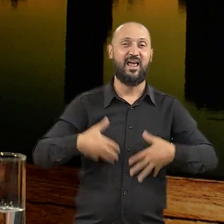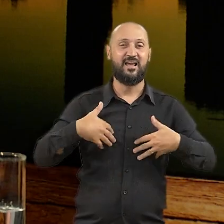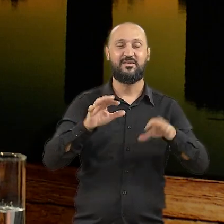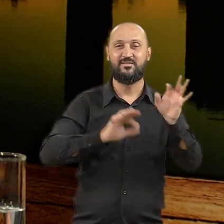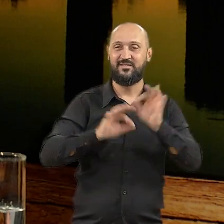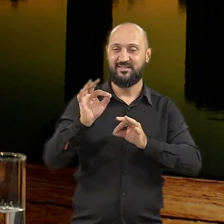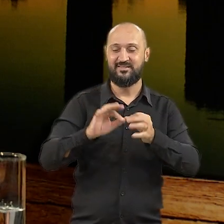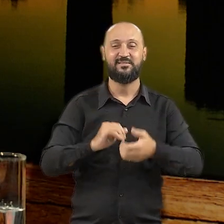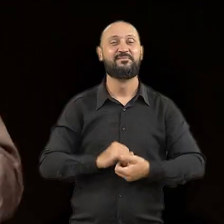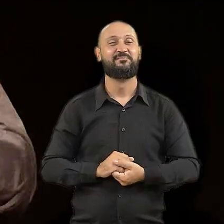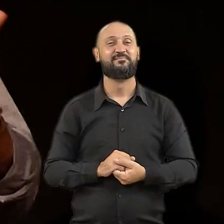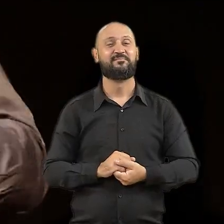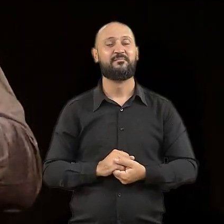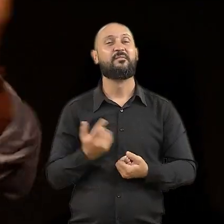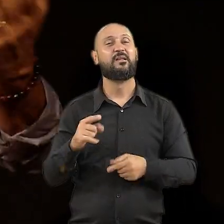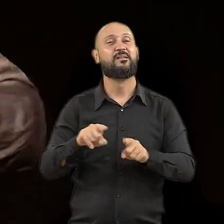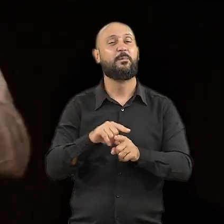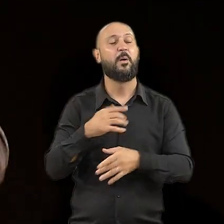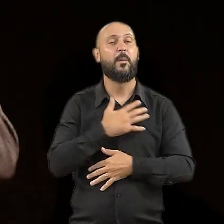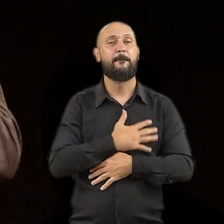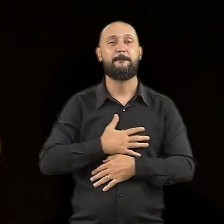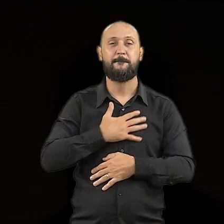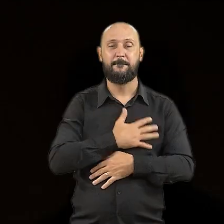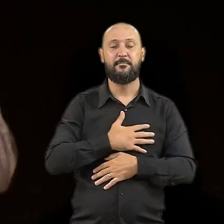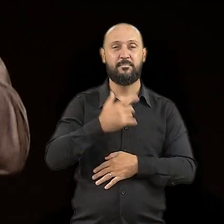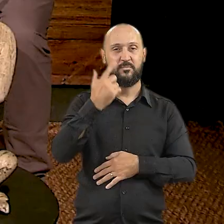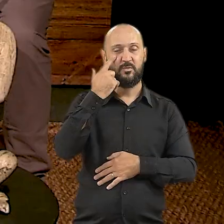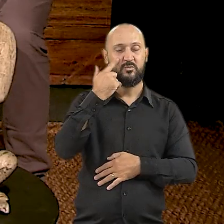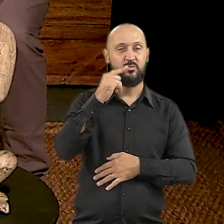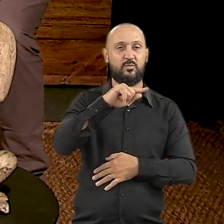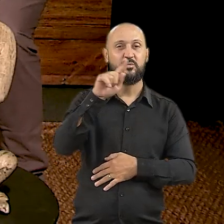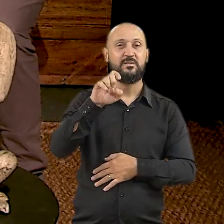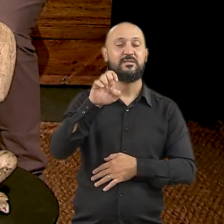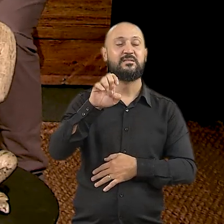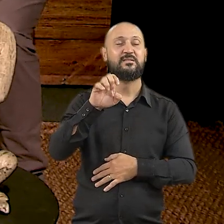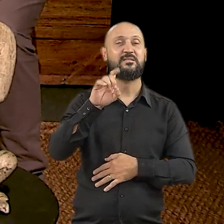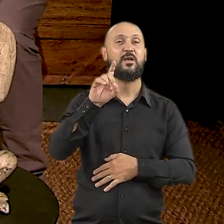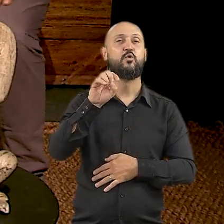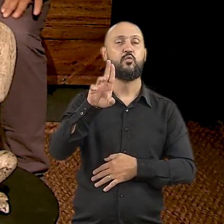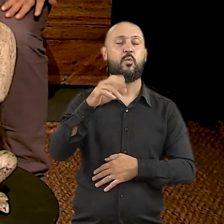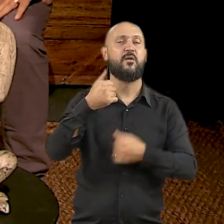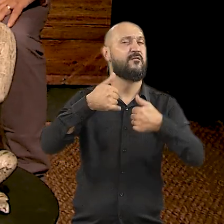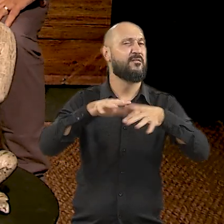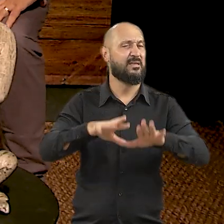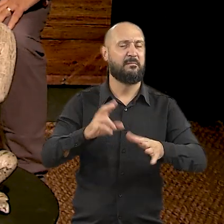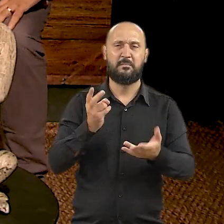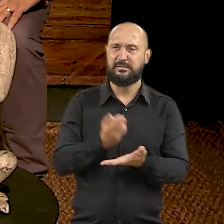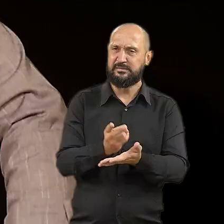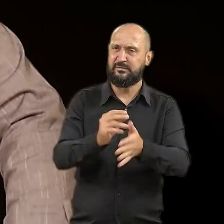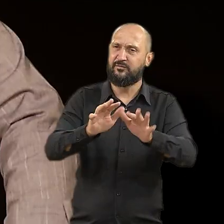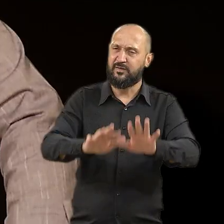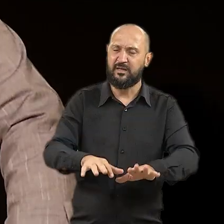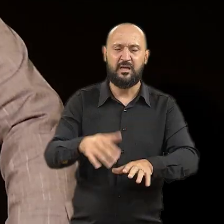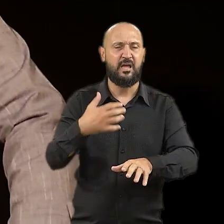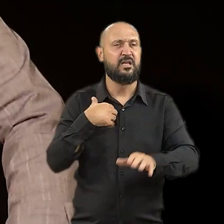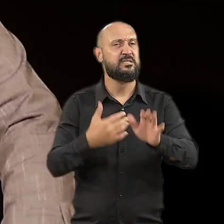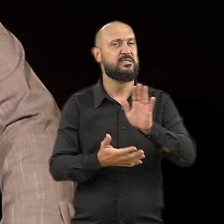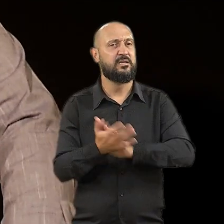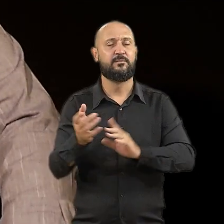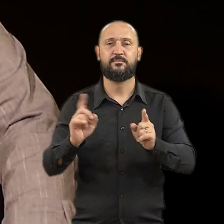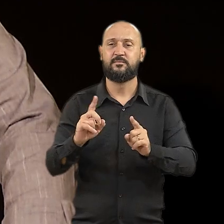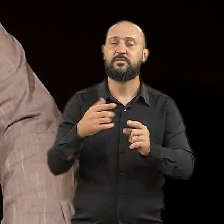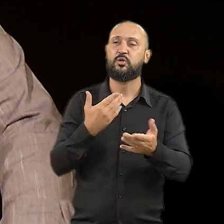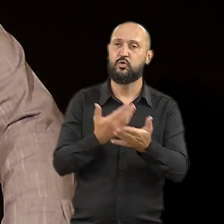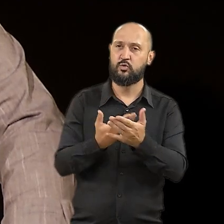que é fazer televisão. Aqui mesmo é um prazer. Imagina estar recebendo o Zé Du. E aí eu fiquei para sempre na televisão. Poxa, aí não quis mais sair.